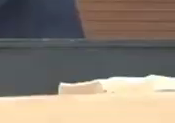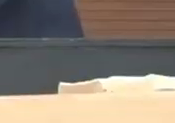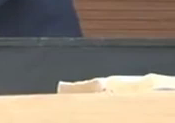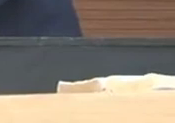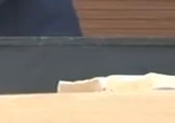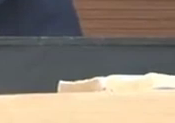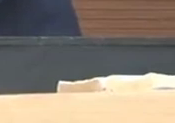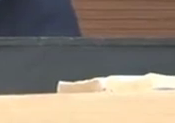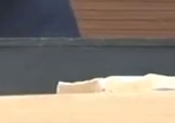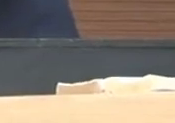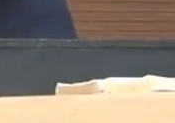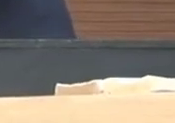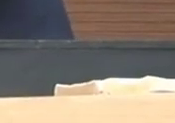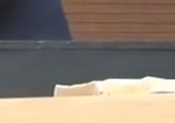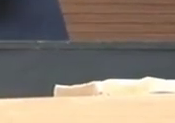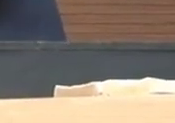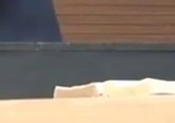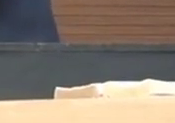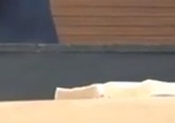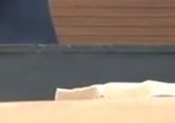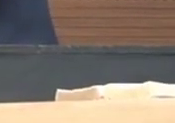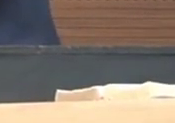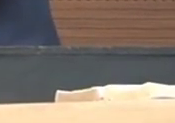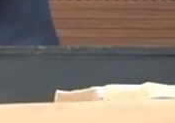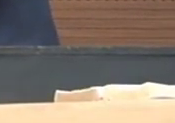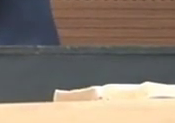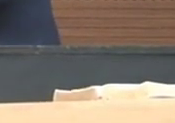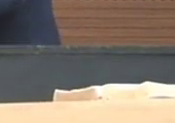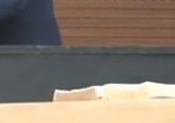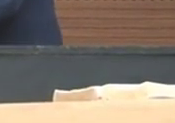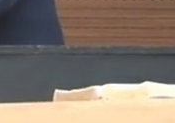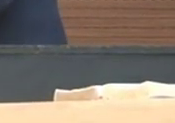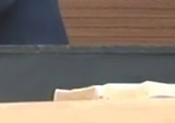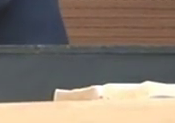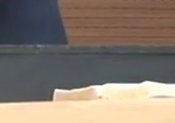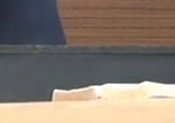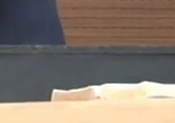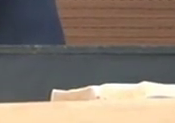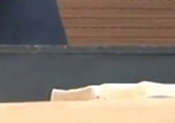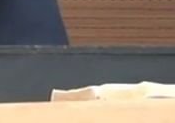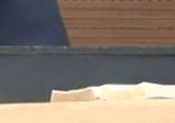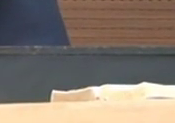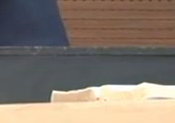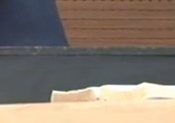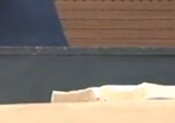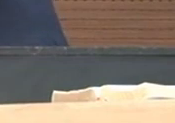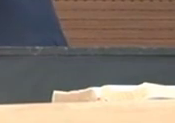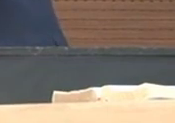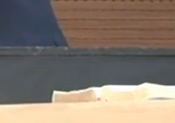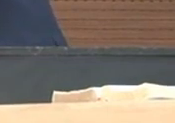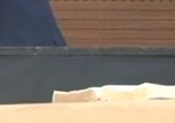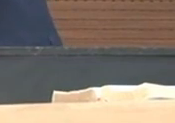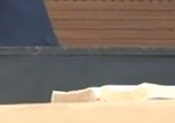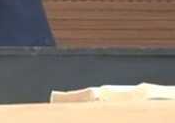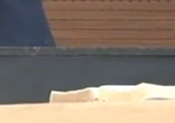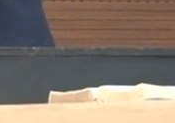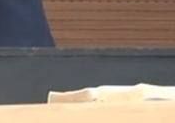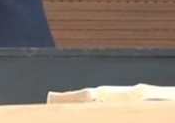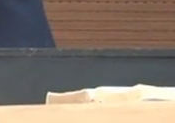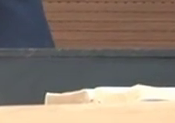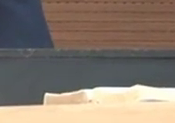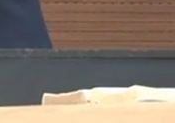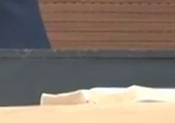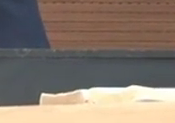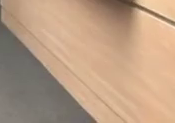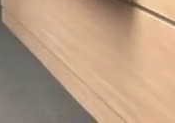o vereador Hélio Guabiraba apresentou voto de aplausos e congratulações ao comandante da companhia Independente de